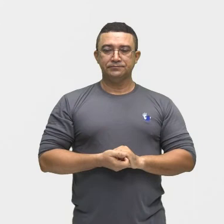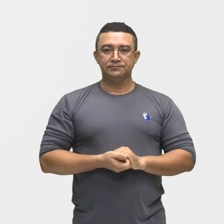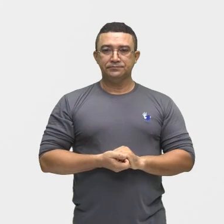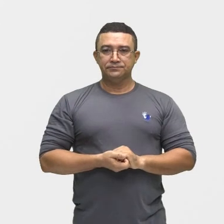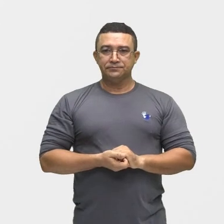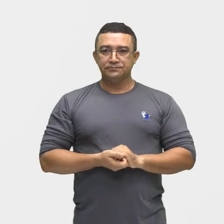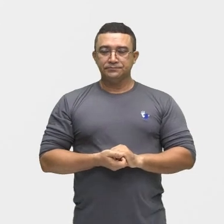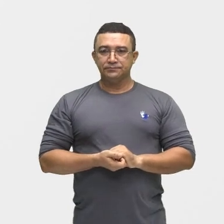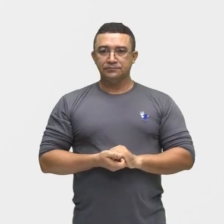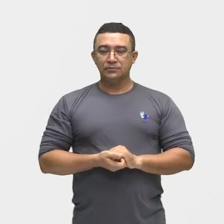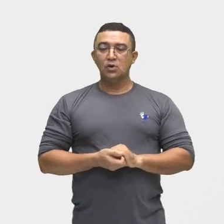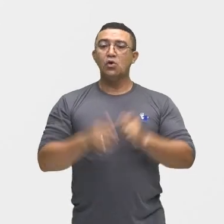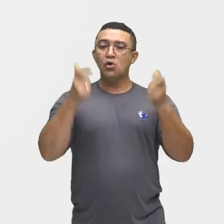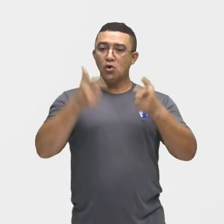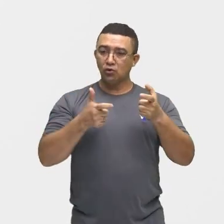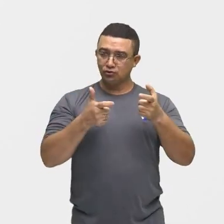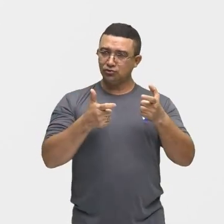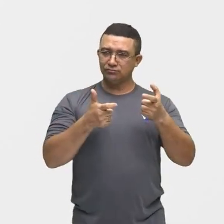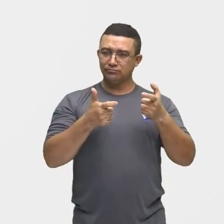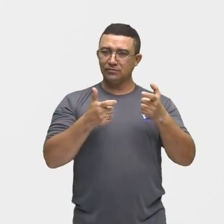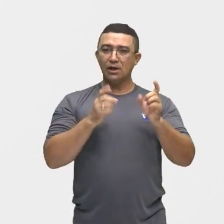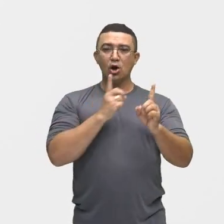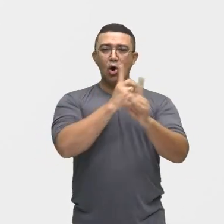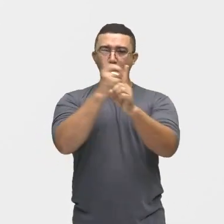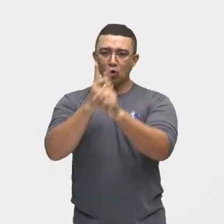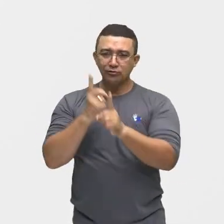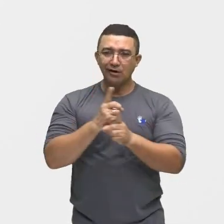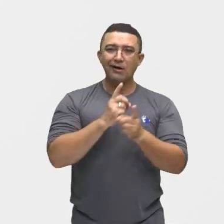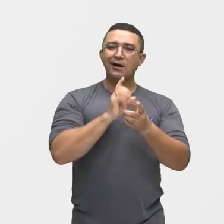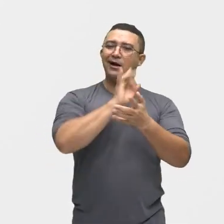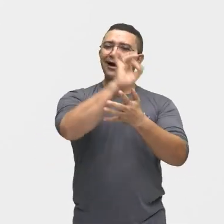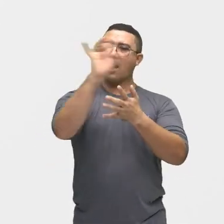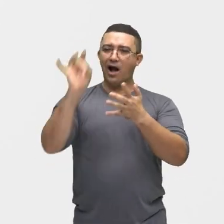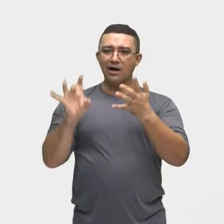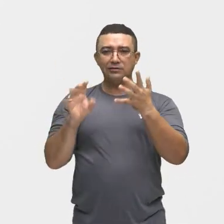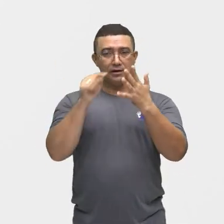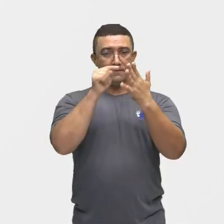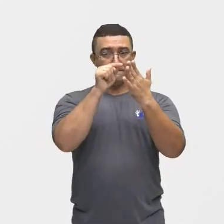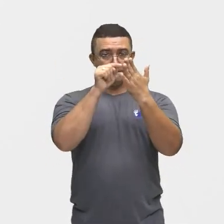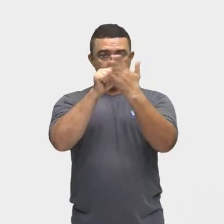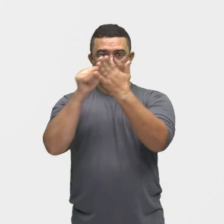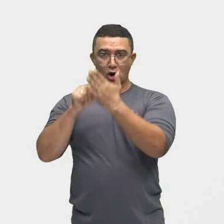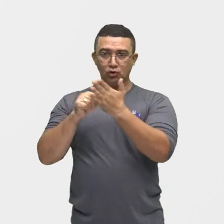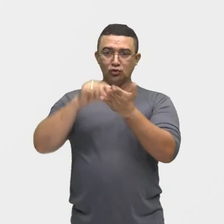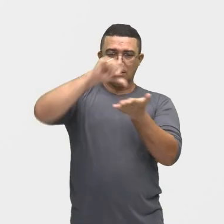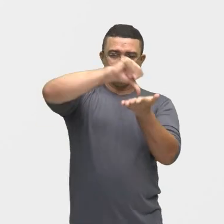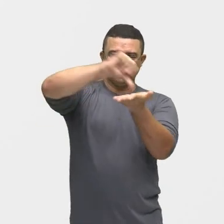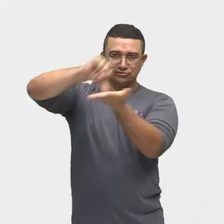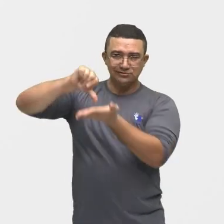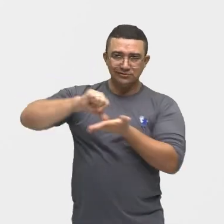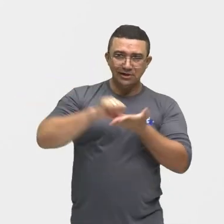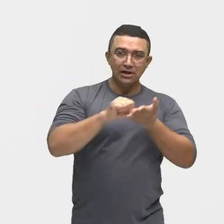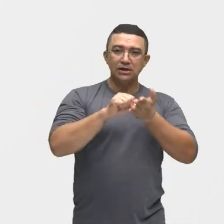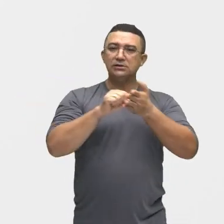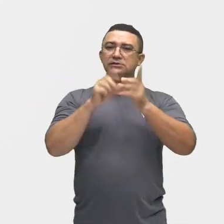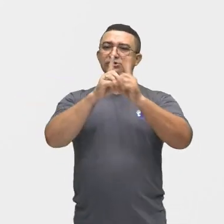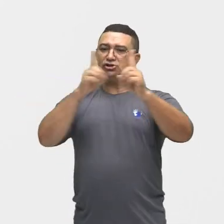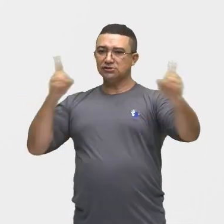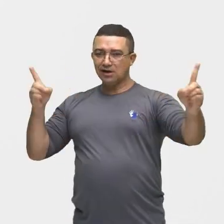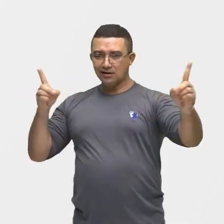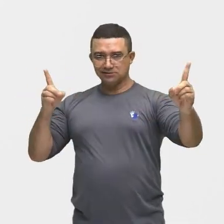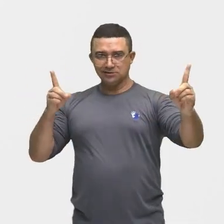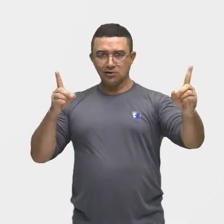definição, onde nós vamos encontrar o quê? Cada ponto desse, cada distância dessa em relação